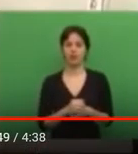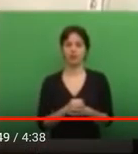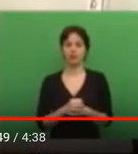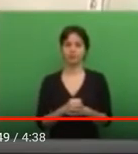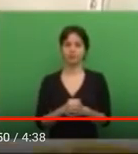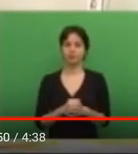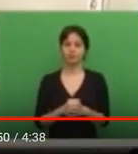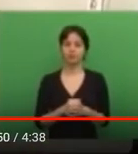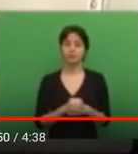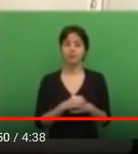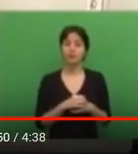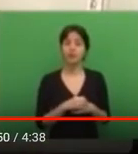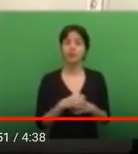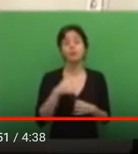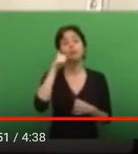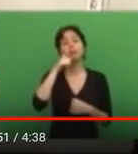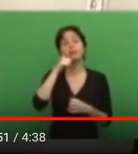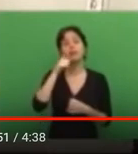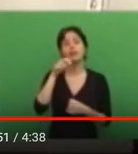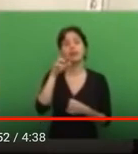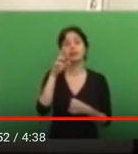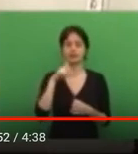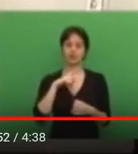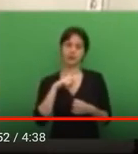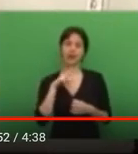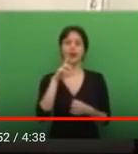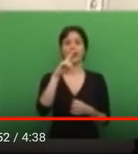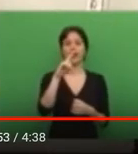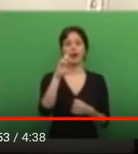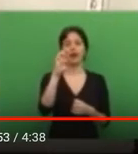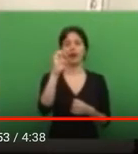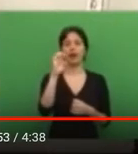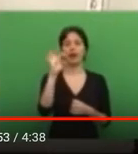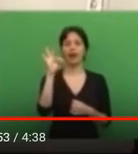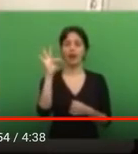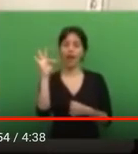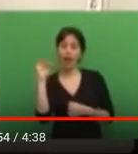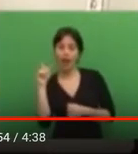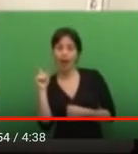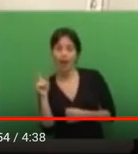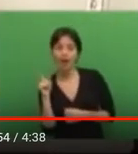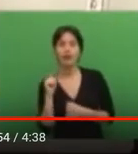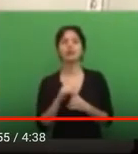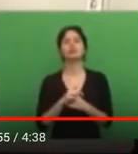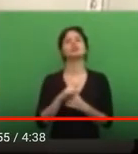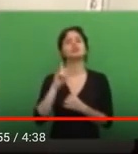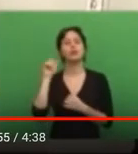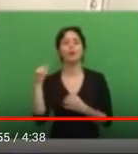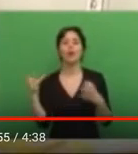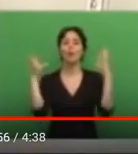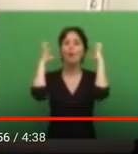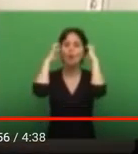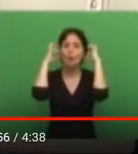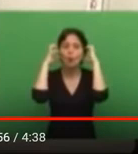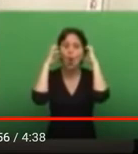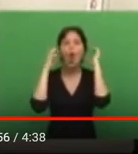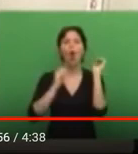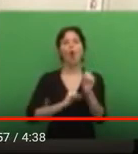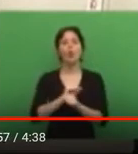O atendimento é para as meninas com síndrome de Rett, dentro da área de